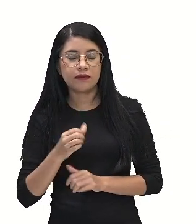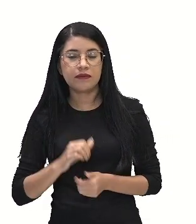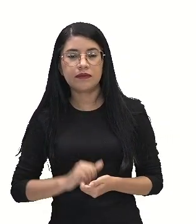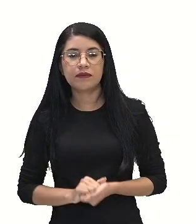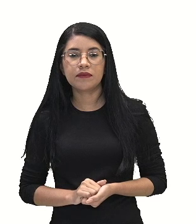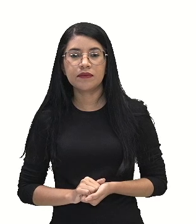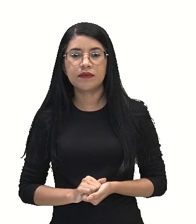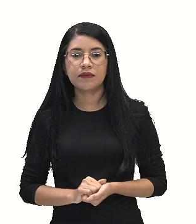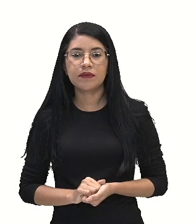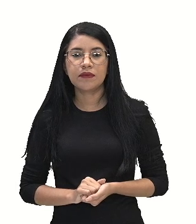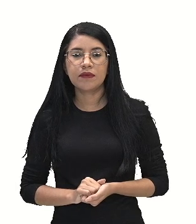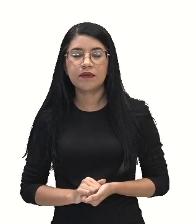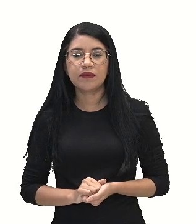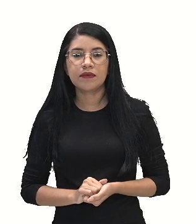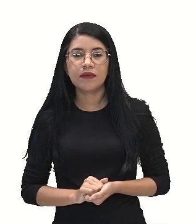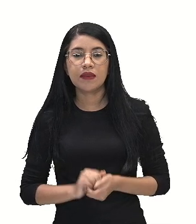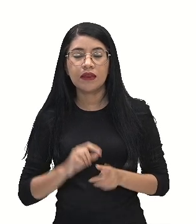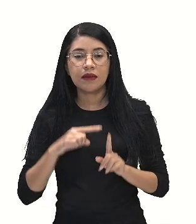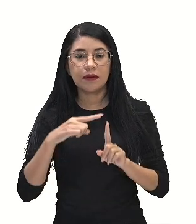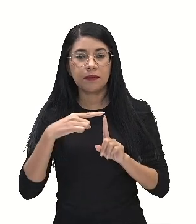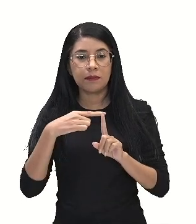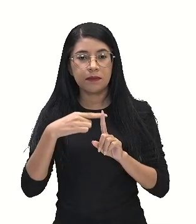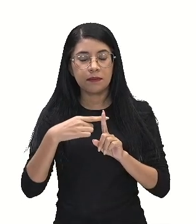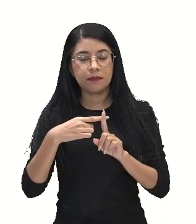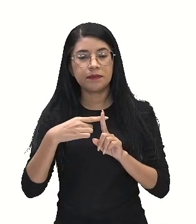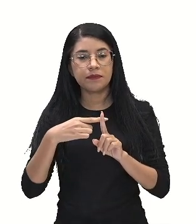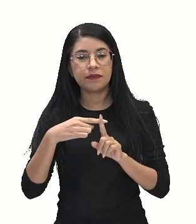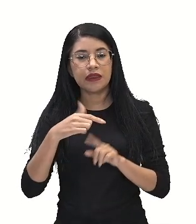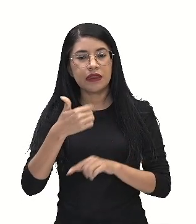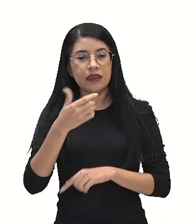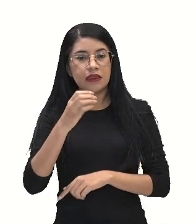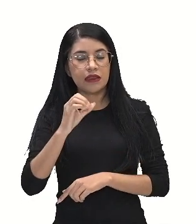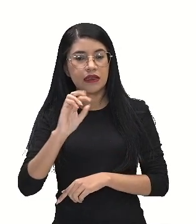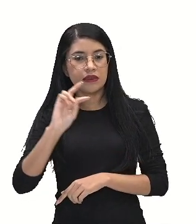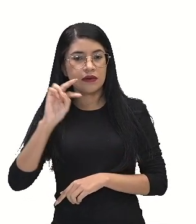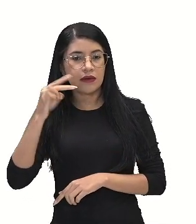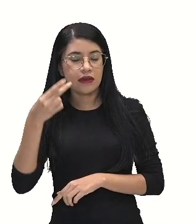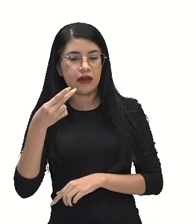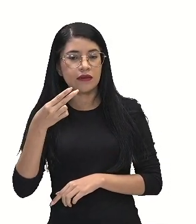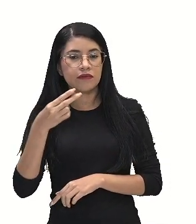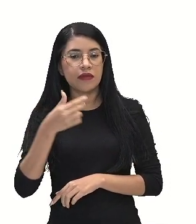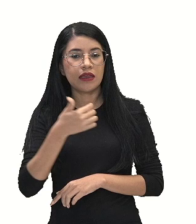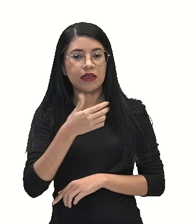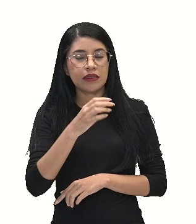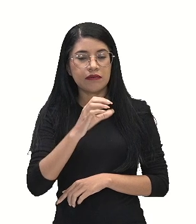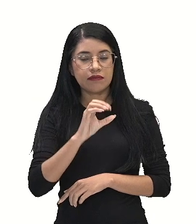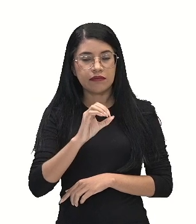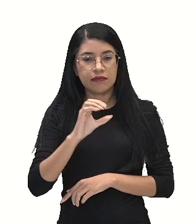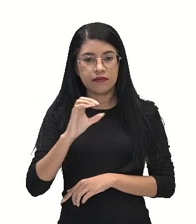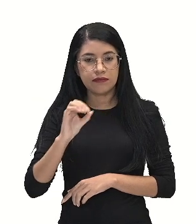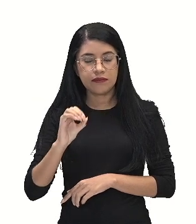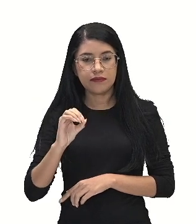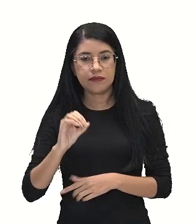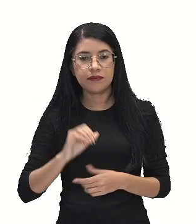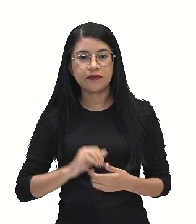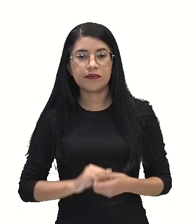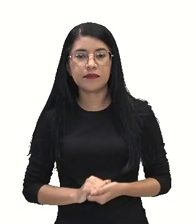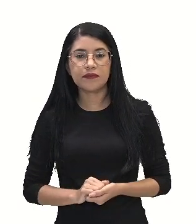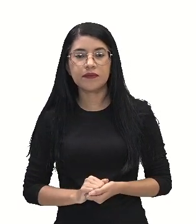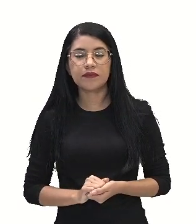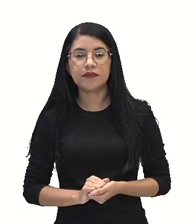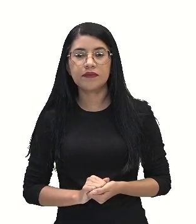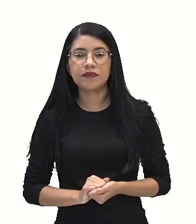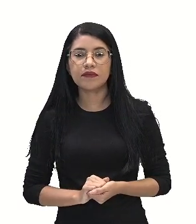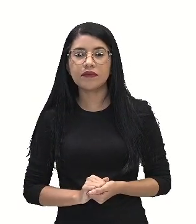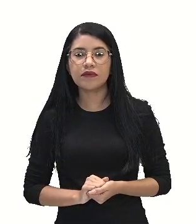256. Mais 10 ao quadrado é a mesma coisa que 10 vezes 10, né, que dá 100.